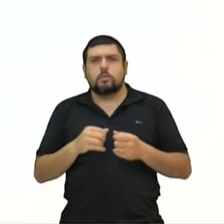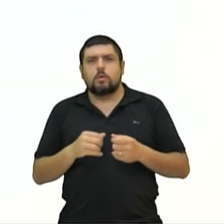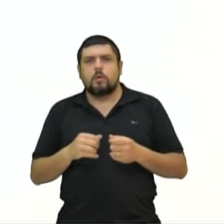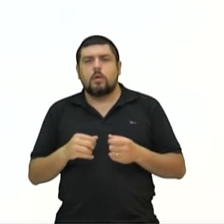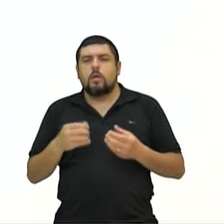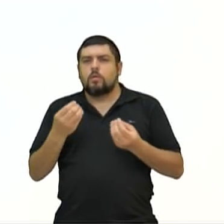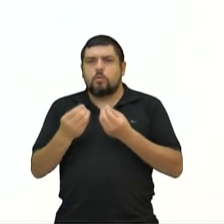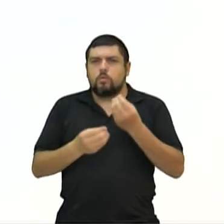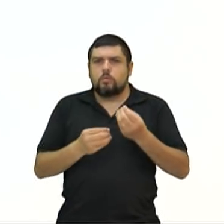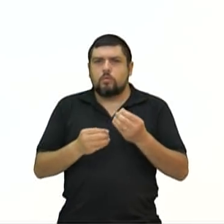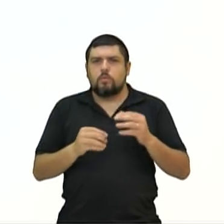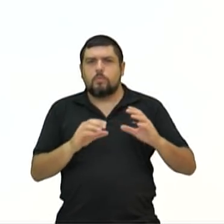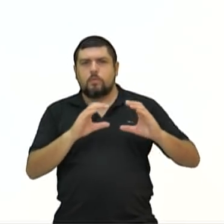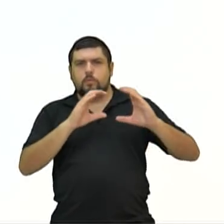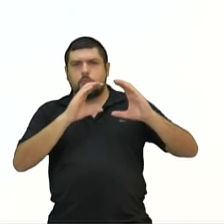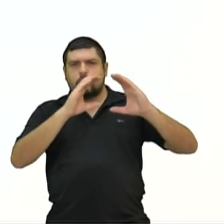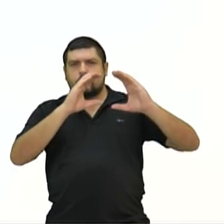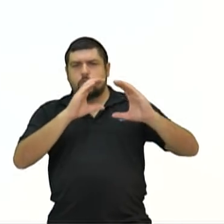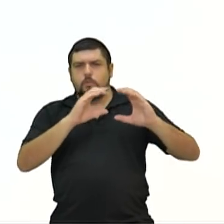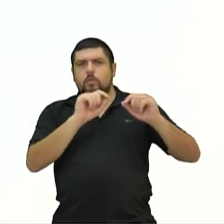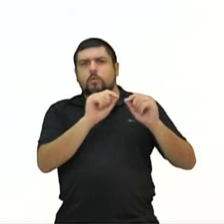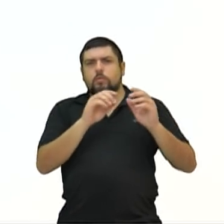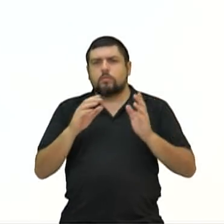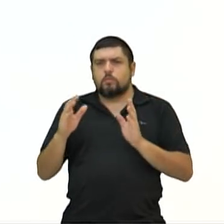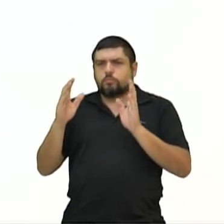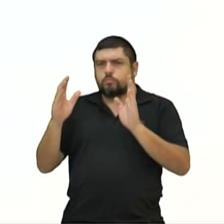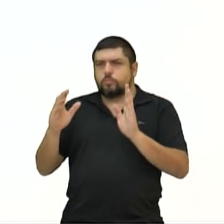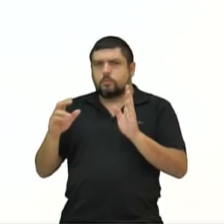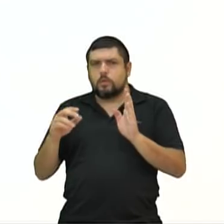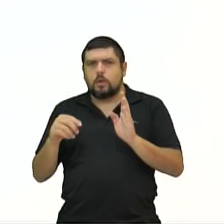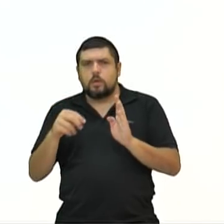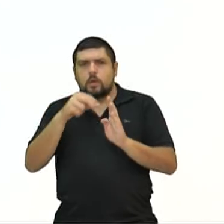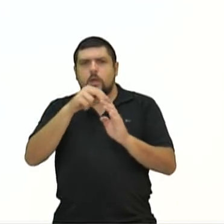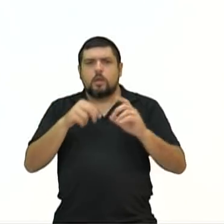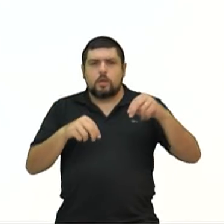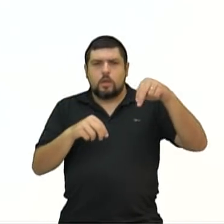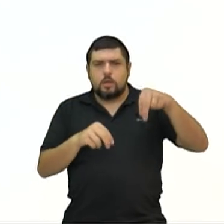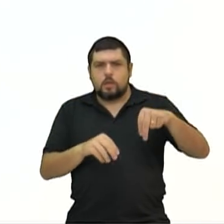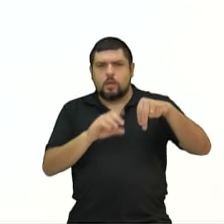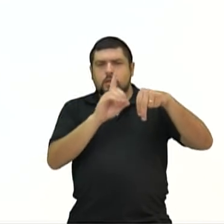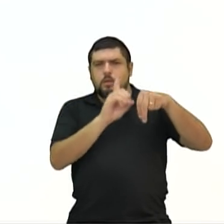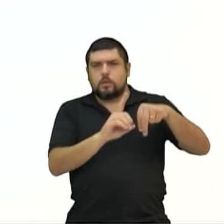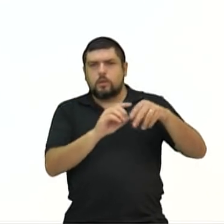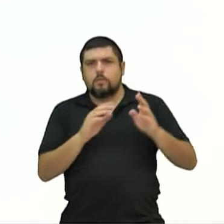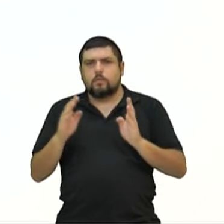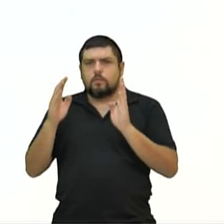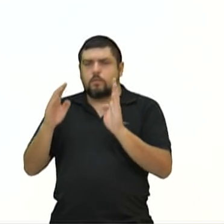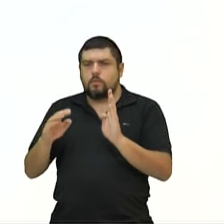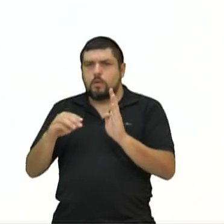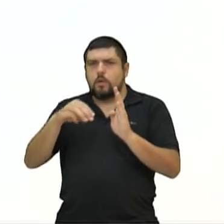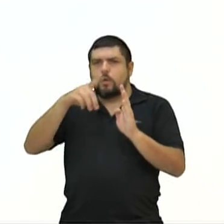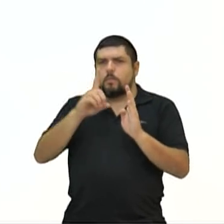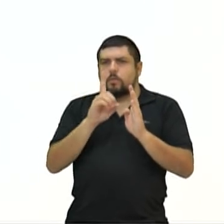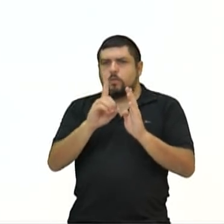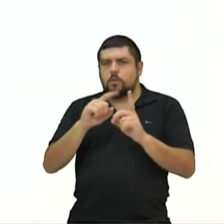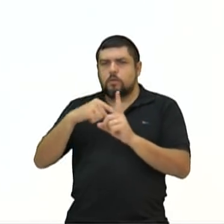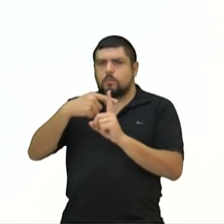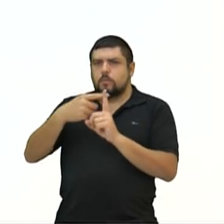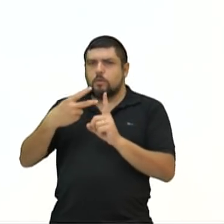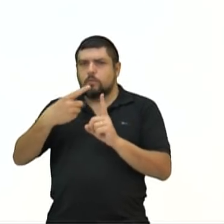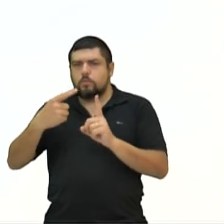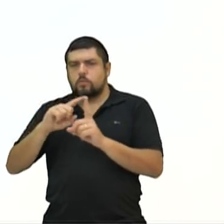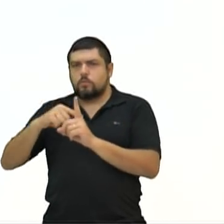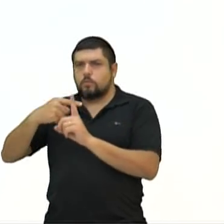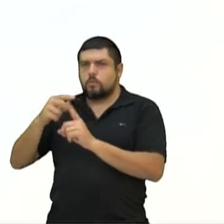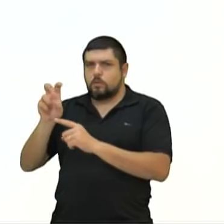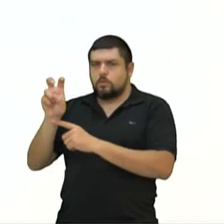da função? Obviamente, né? A expressão é essa daqui, n de d é igual a 9 vezes módulo de d menos 21 mais 5, em que